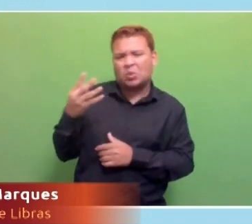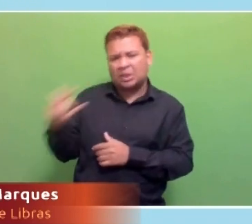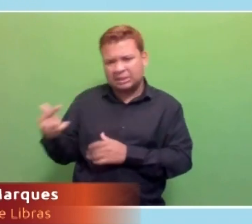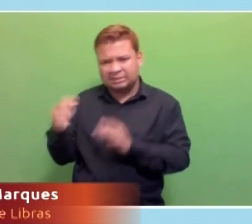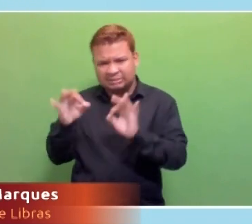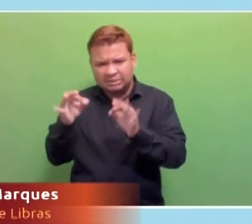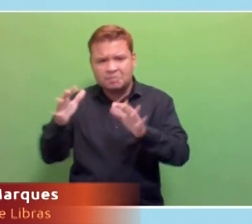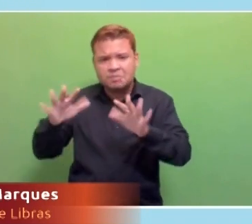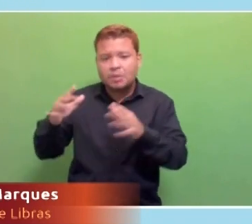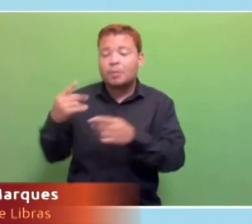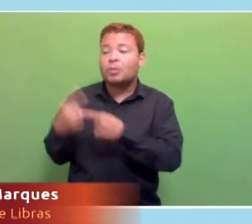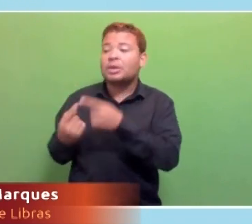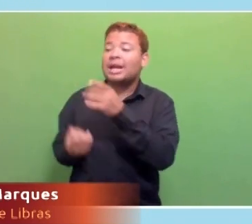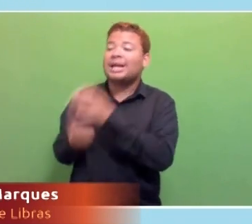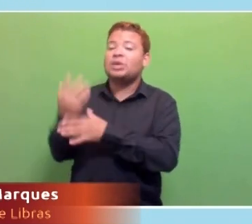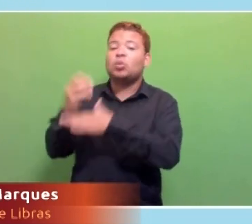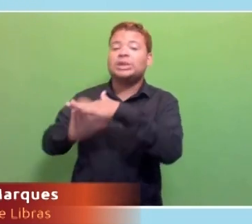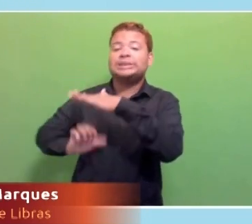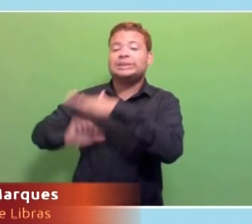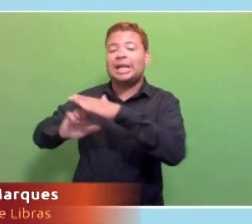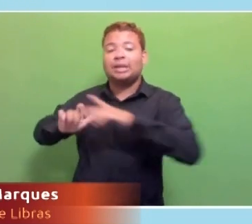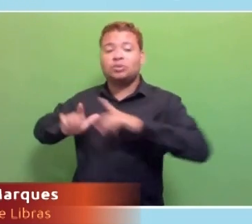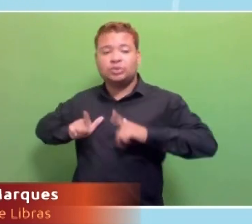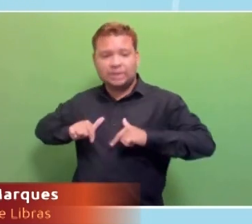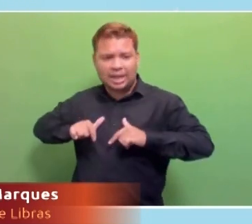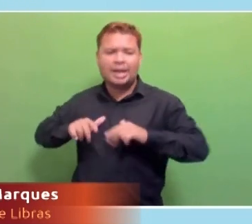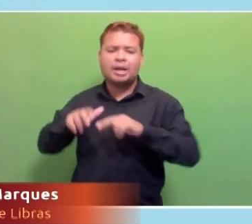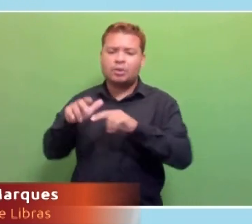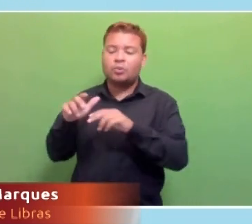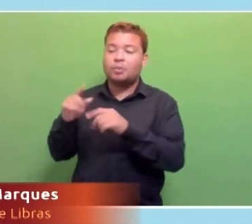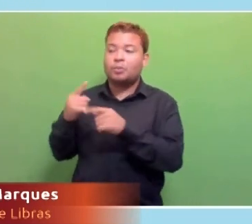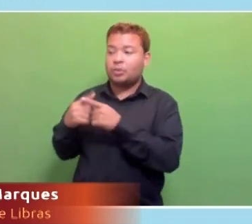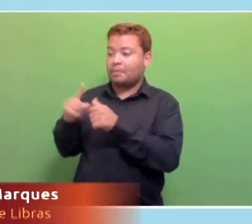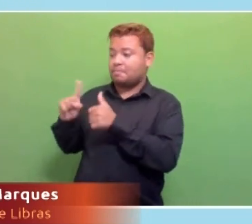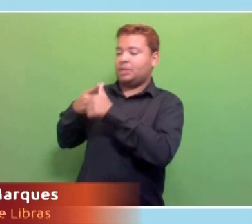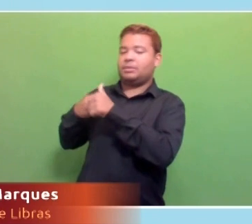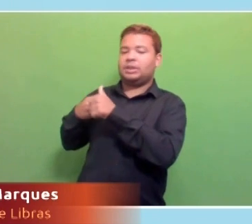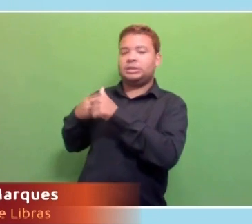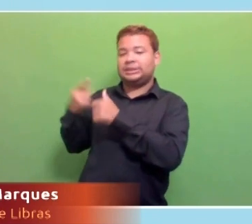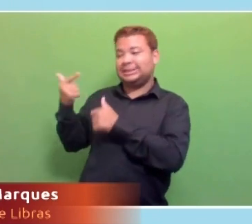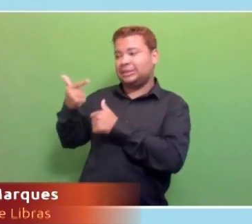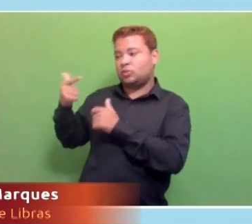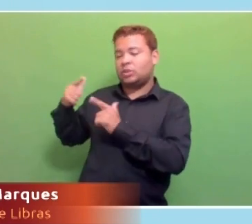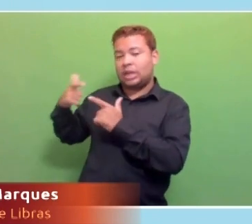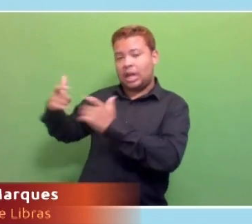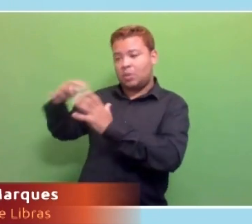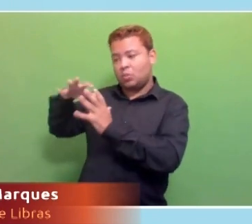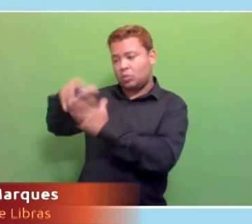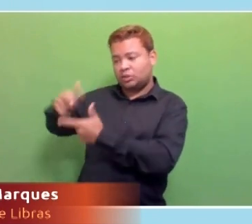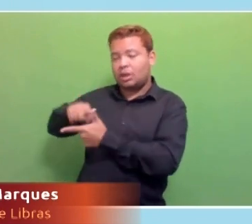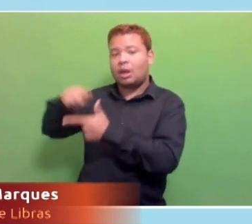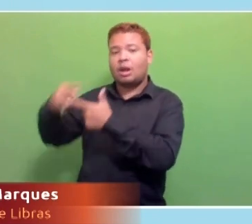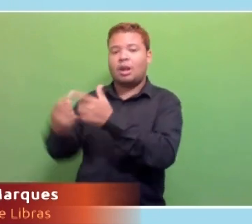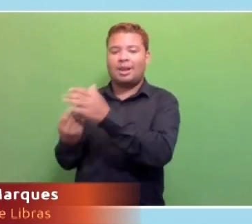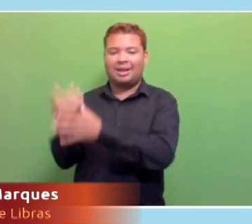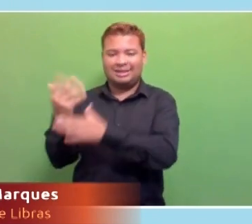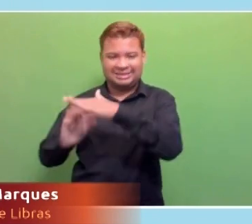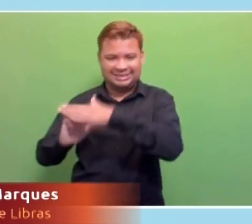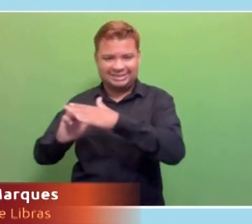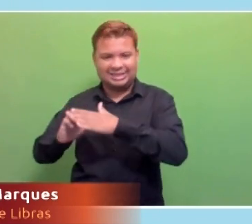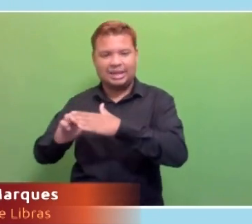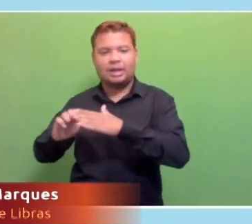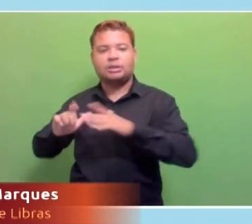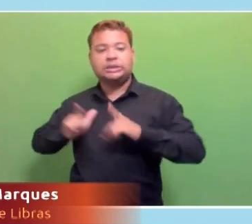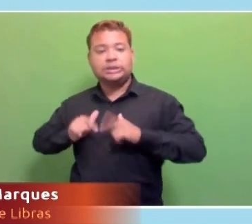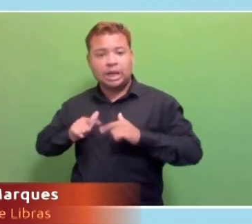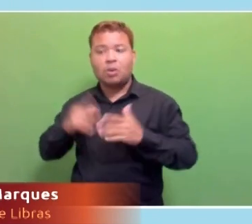de Israel, depois do que houve na Segunda Guerra Mundial, e o Estado de Israel foi se expandindo ao longo dos anos e a faixa de